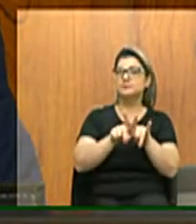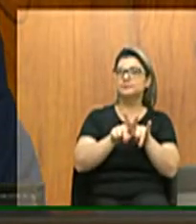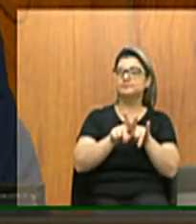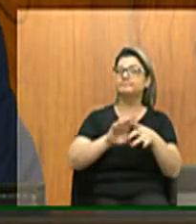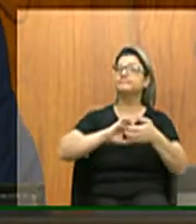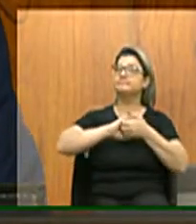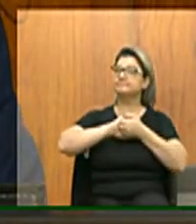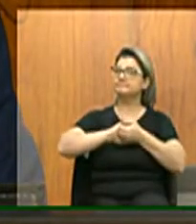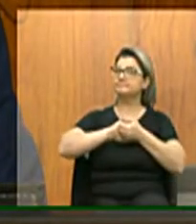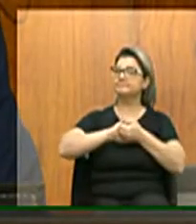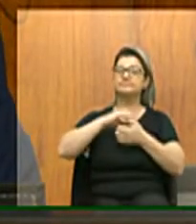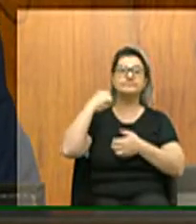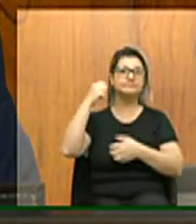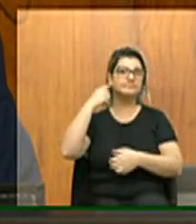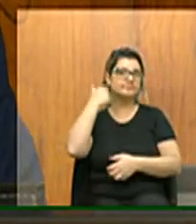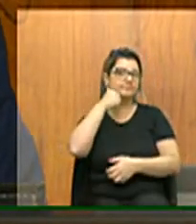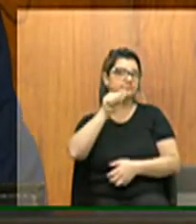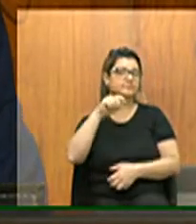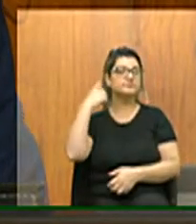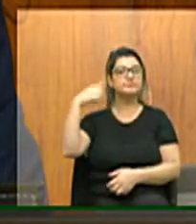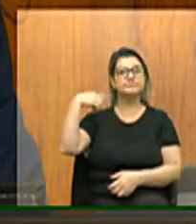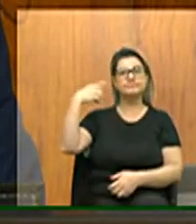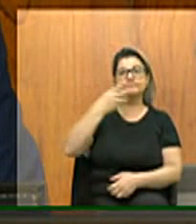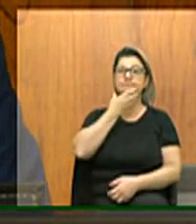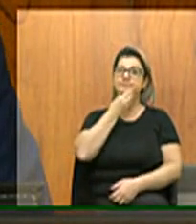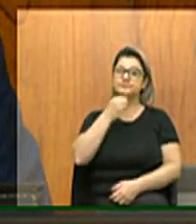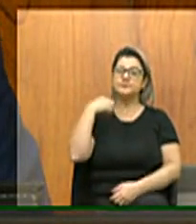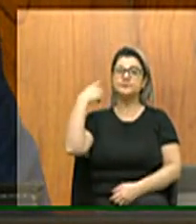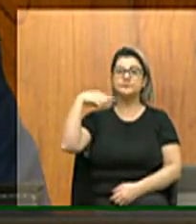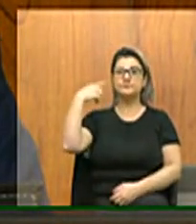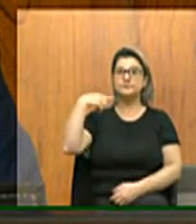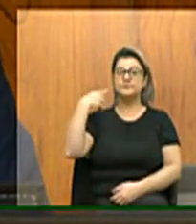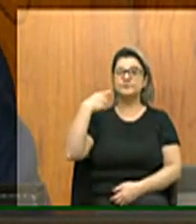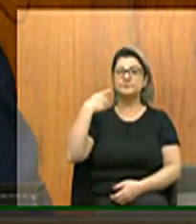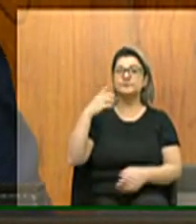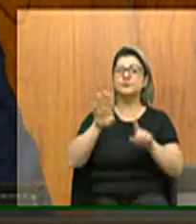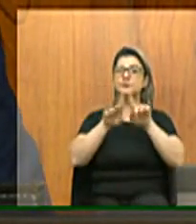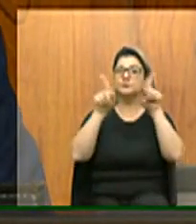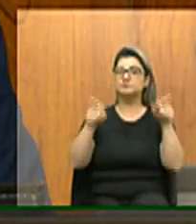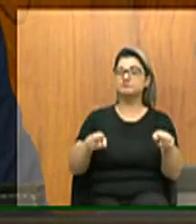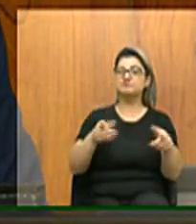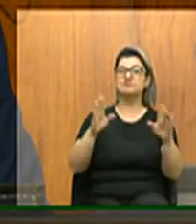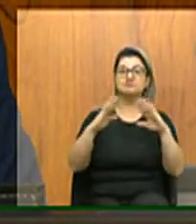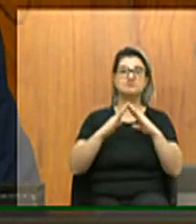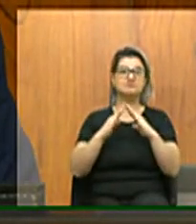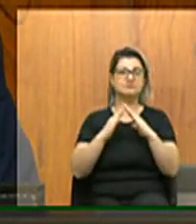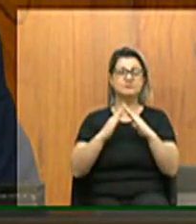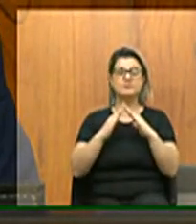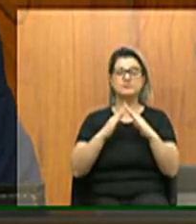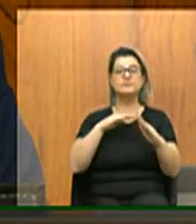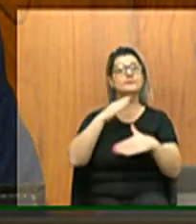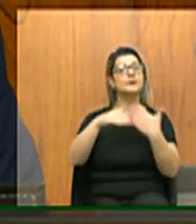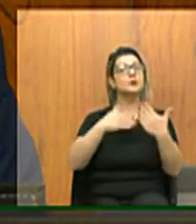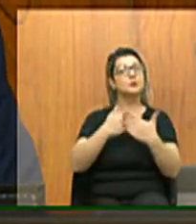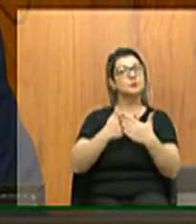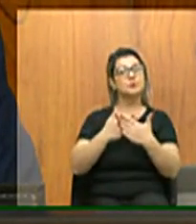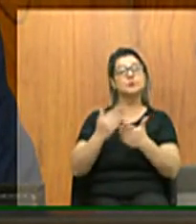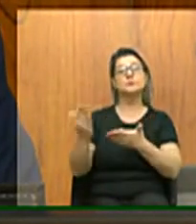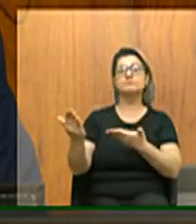senhoras deputadas, aos senhores deputados, aos servidores da Casa, a todos aqueles que nos